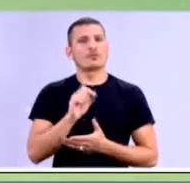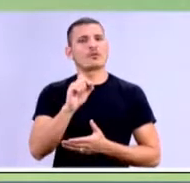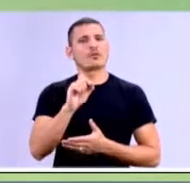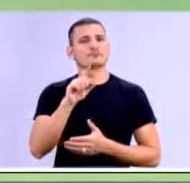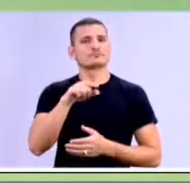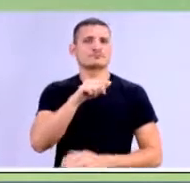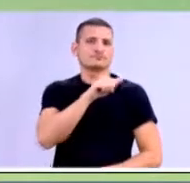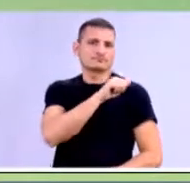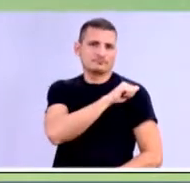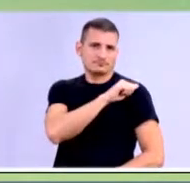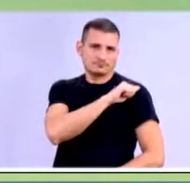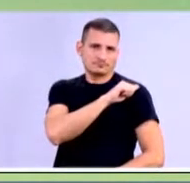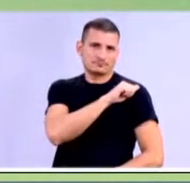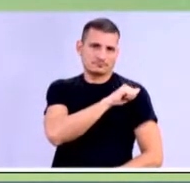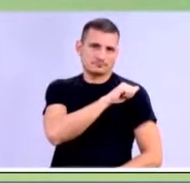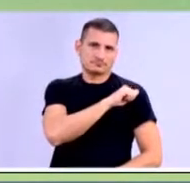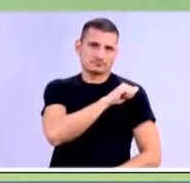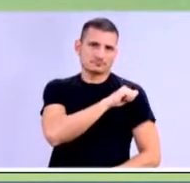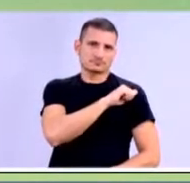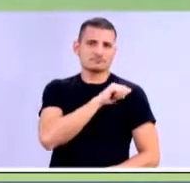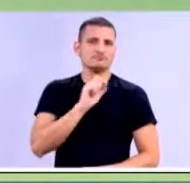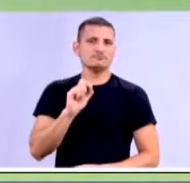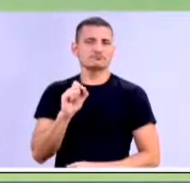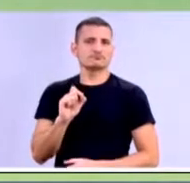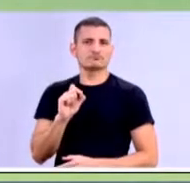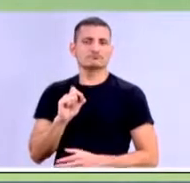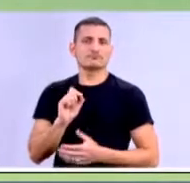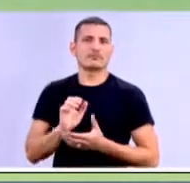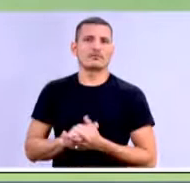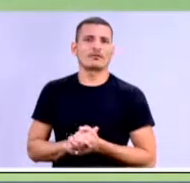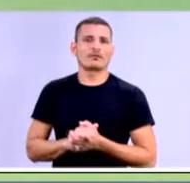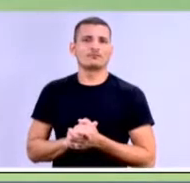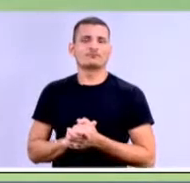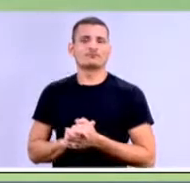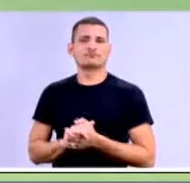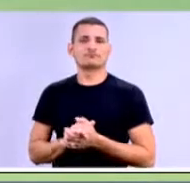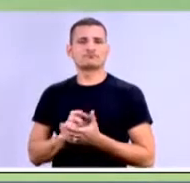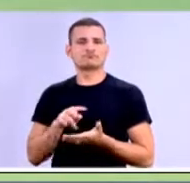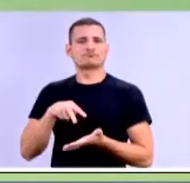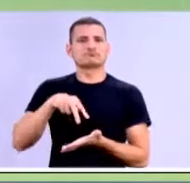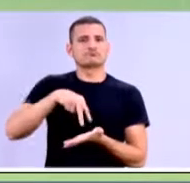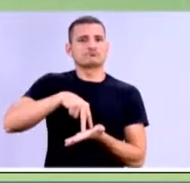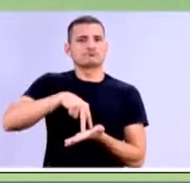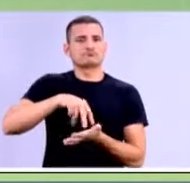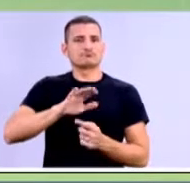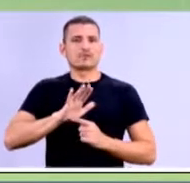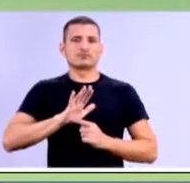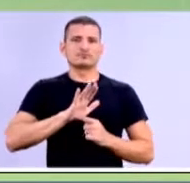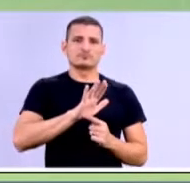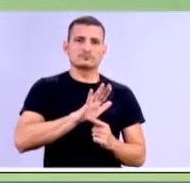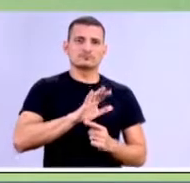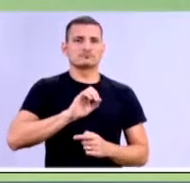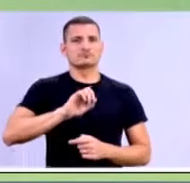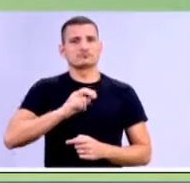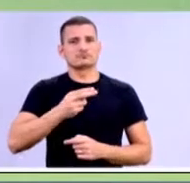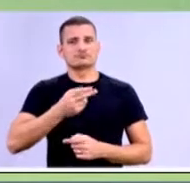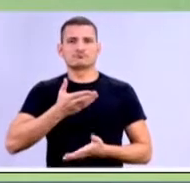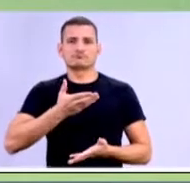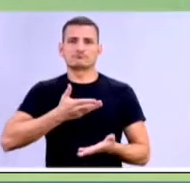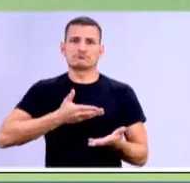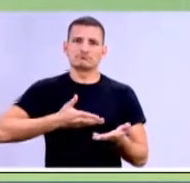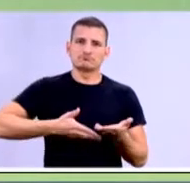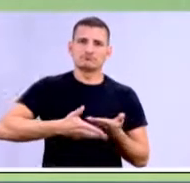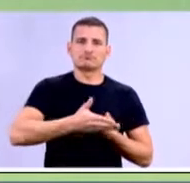se colocam à disposição para ajudar ou auxiliar